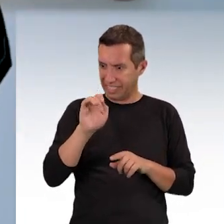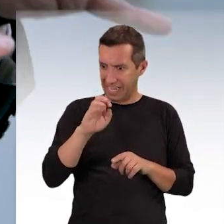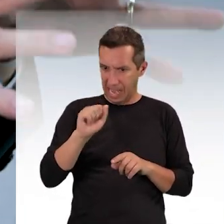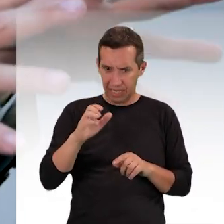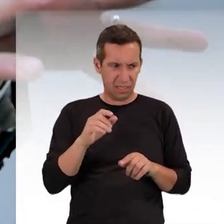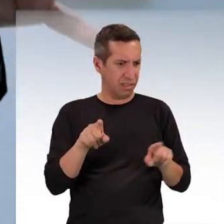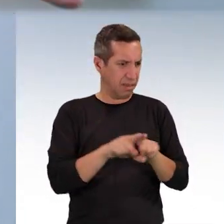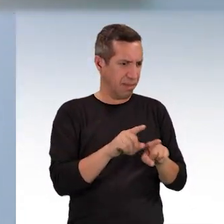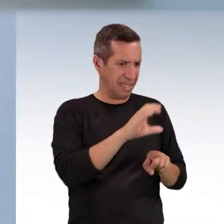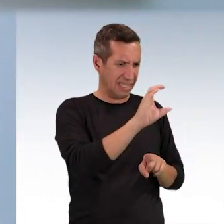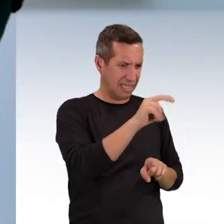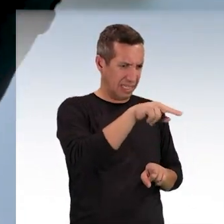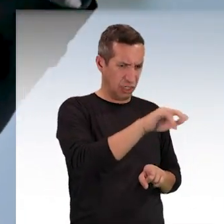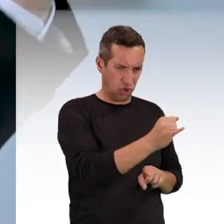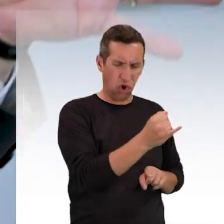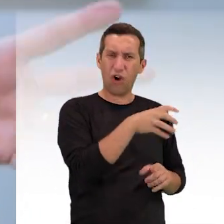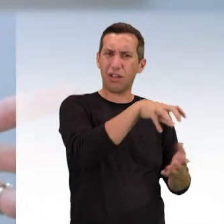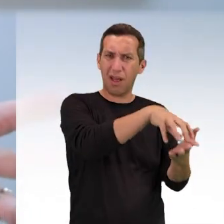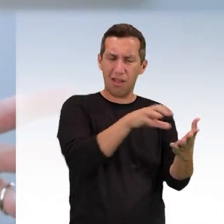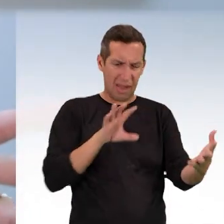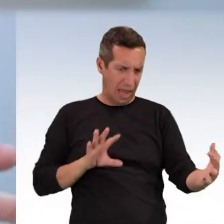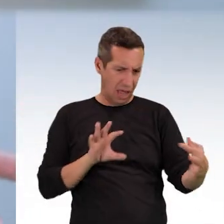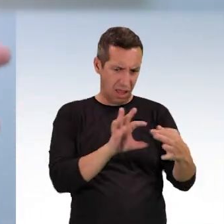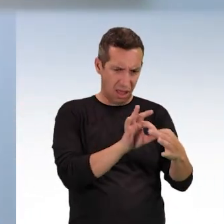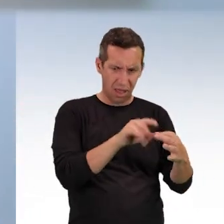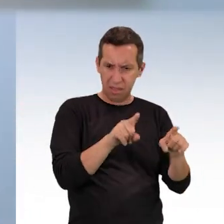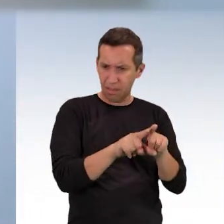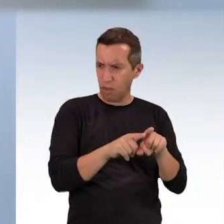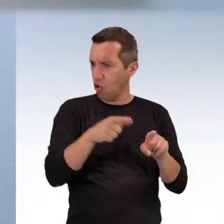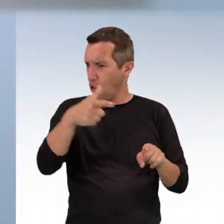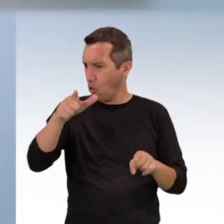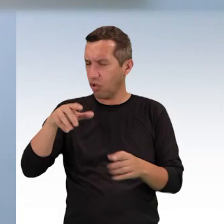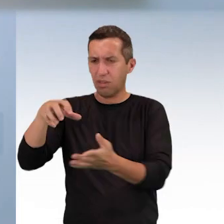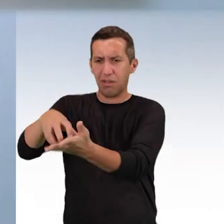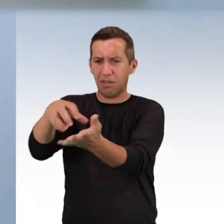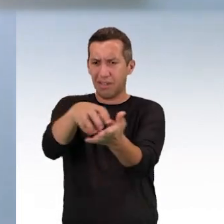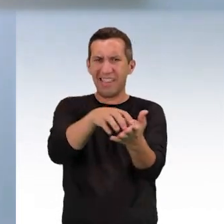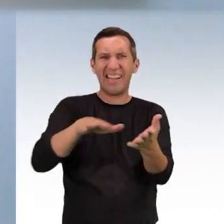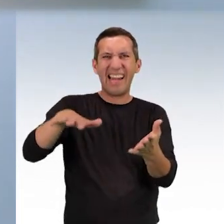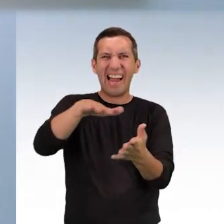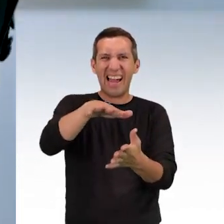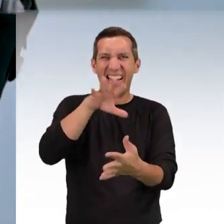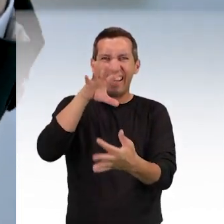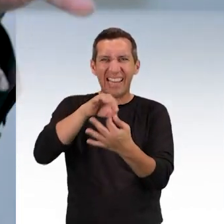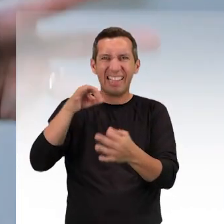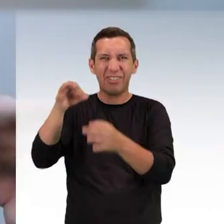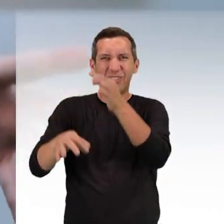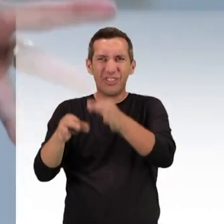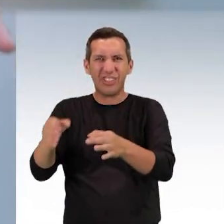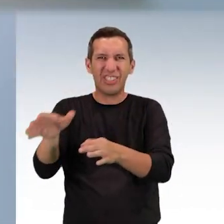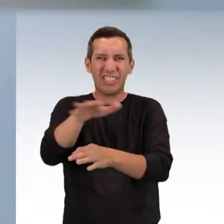o CNJ e todas as instituições do sistema de justiça e das